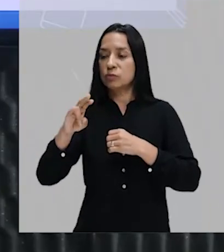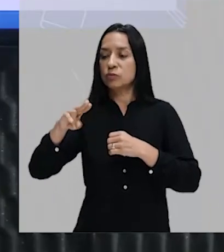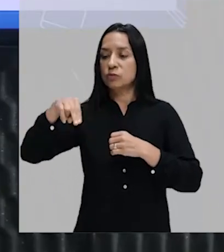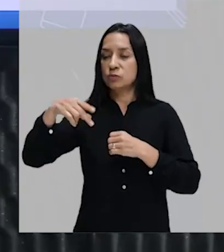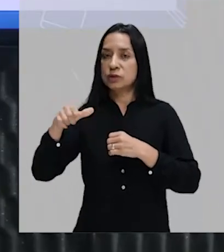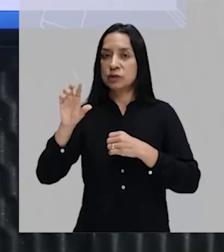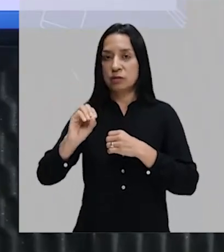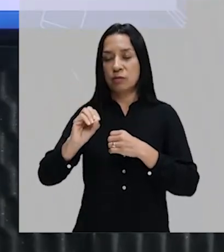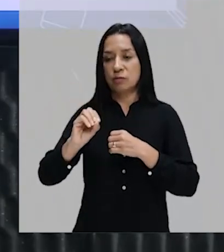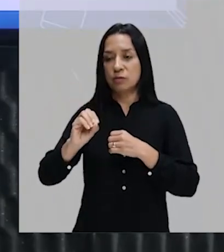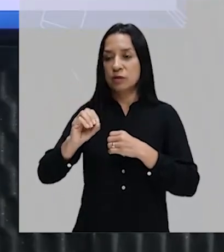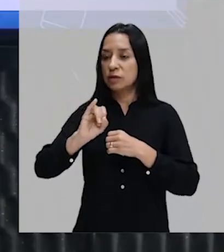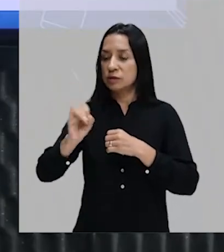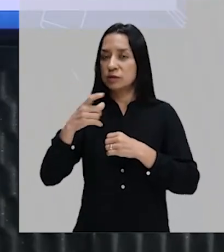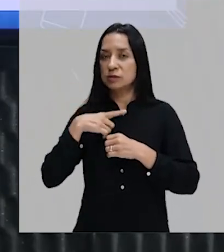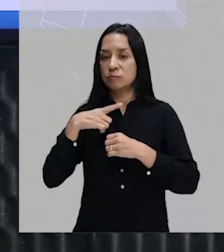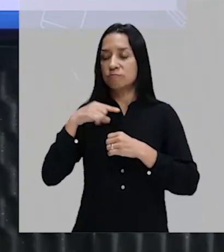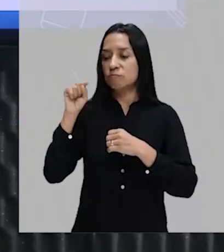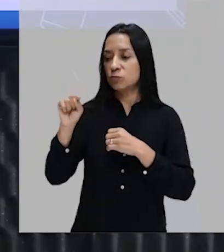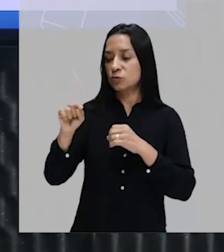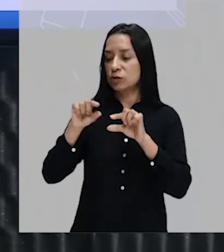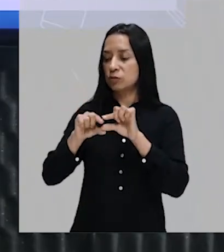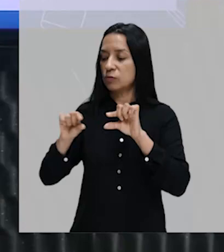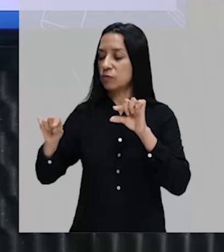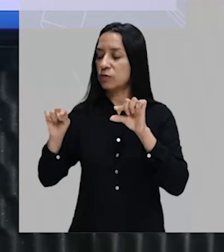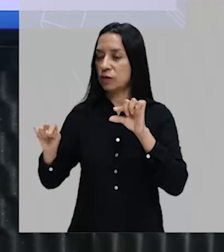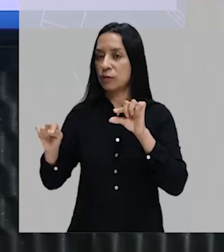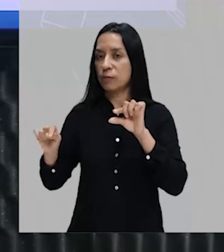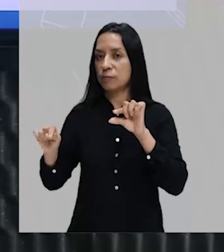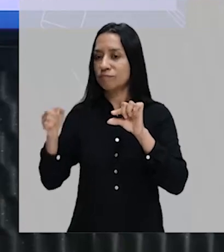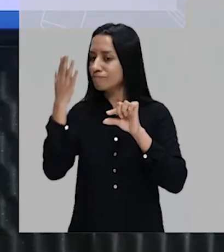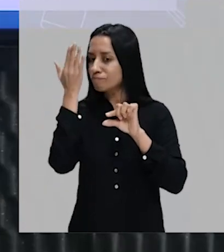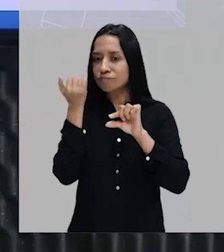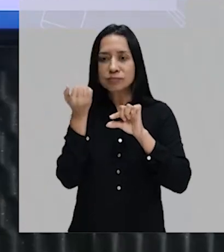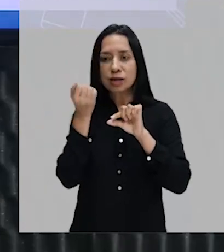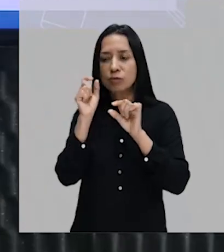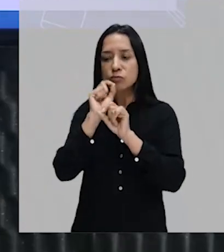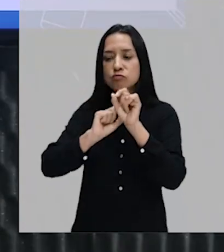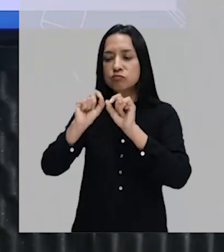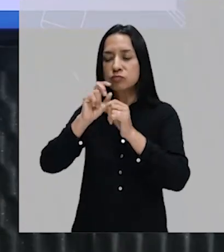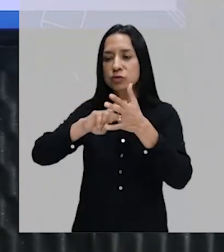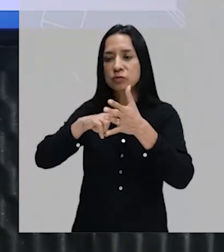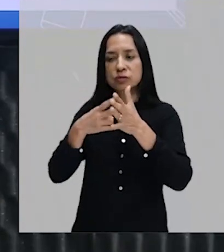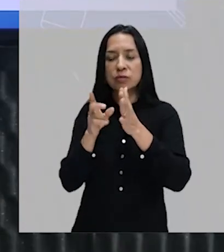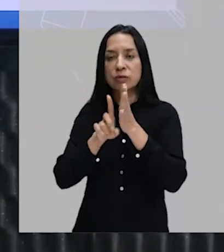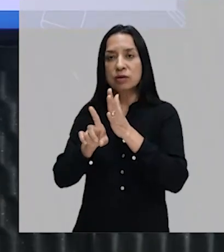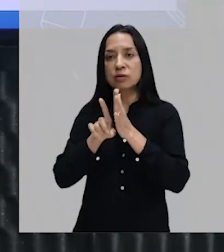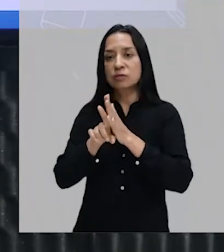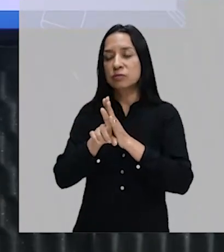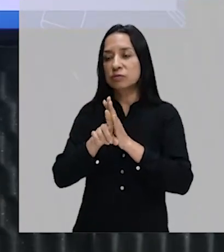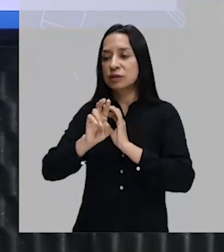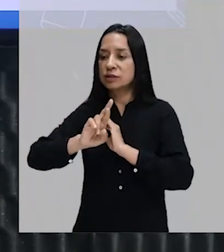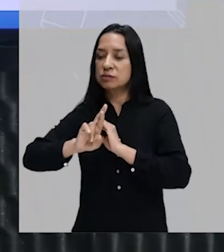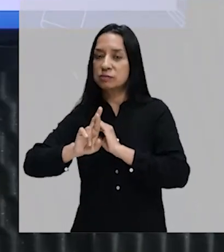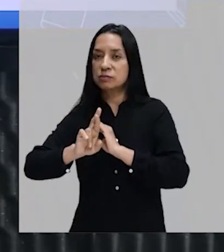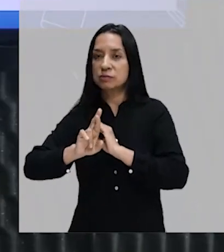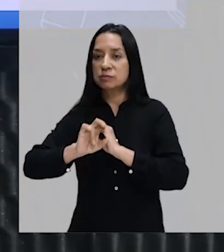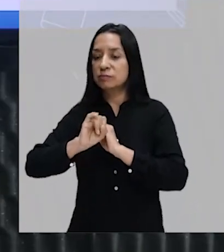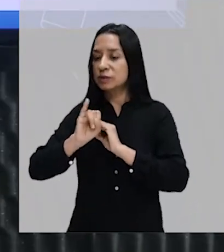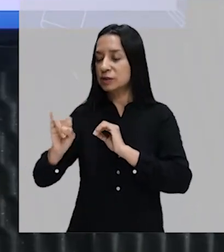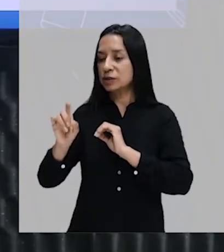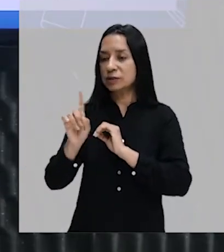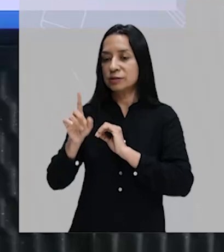final, eu não vou saber que eu estou perguntando por que você não veio. Principalmente se eu não souber a regrinha básica do uso